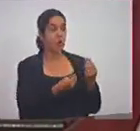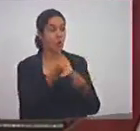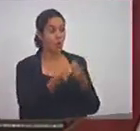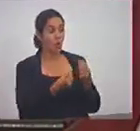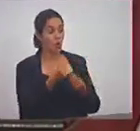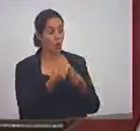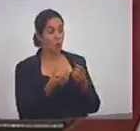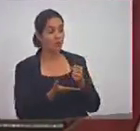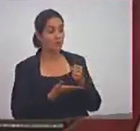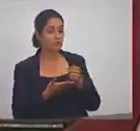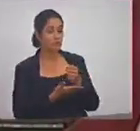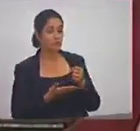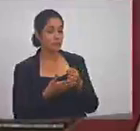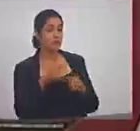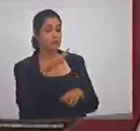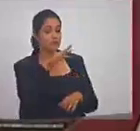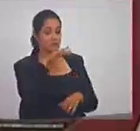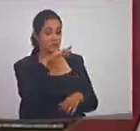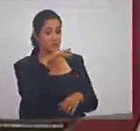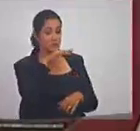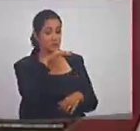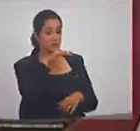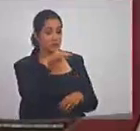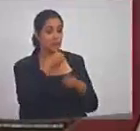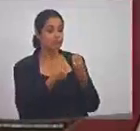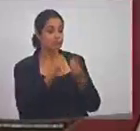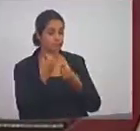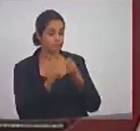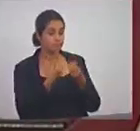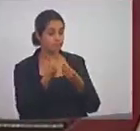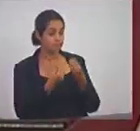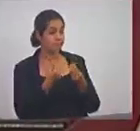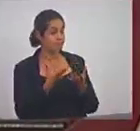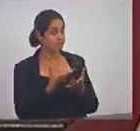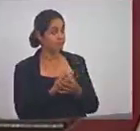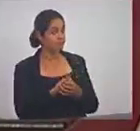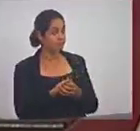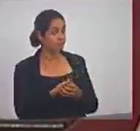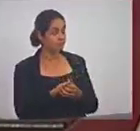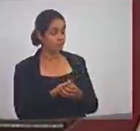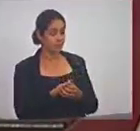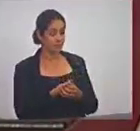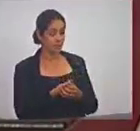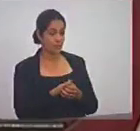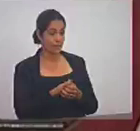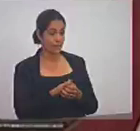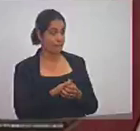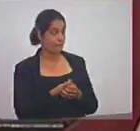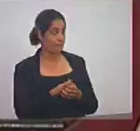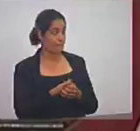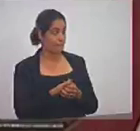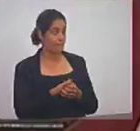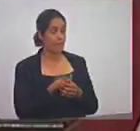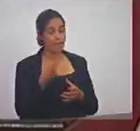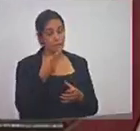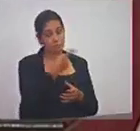cesta básica não presta. Eu quero ver ele falar isso. Porque eu vou dizer, como você disse para ele, Osmair, que você não vende, você não é